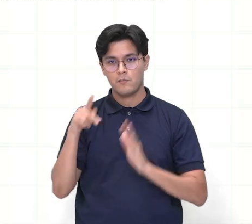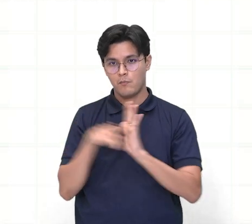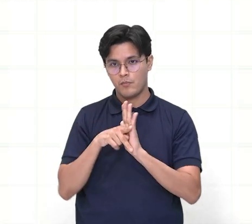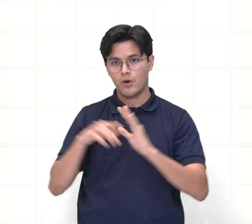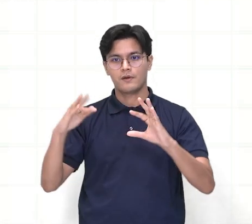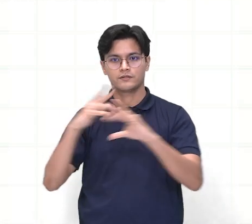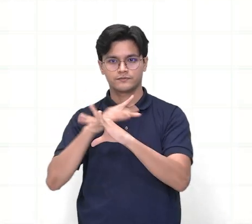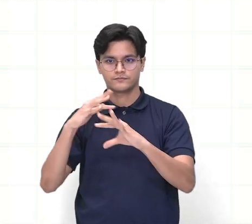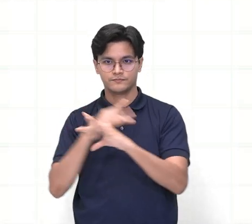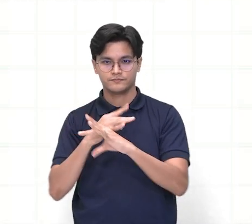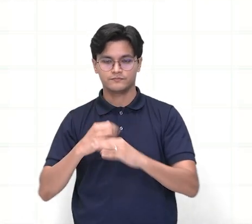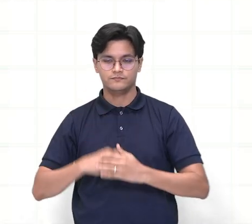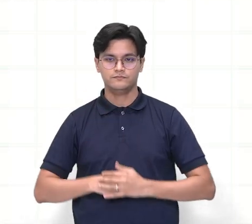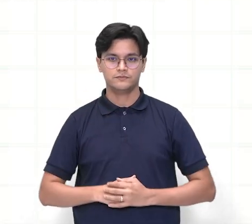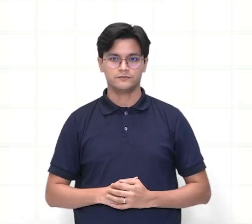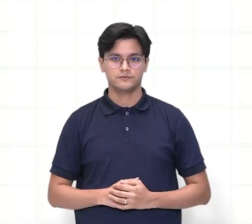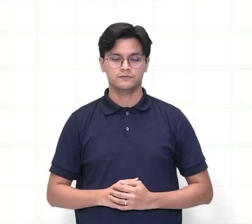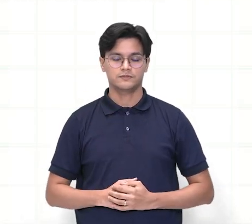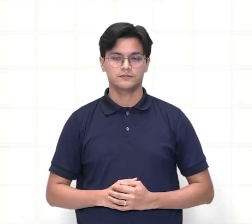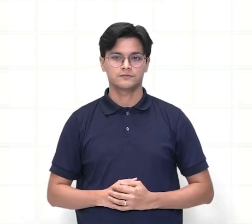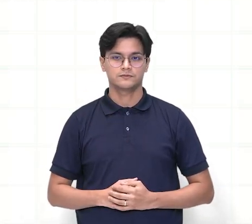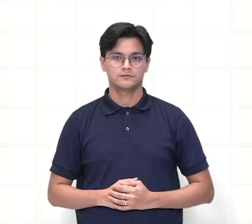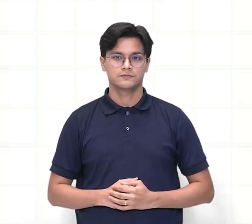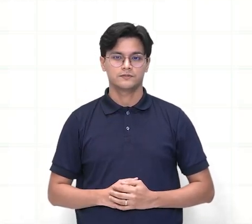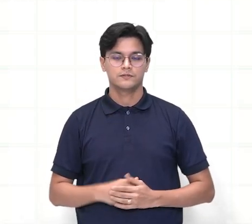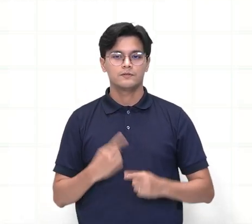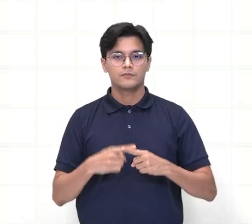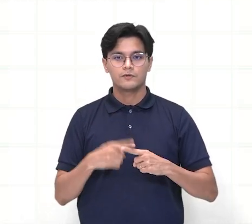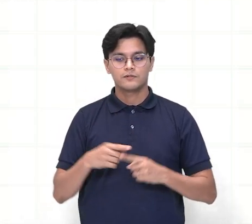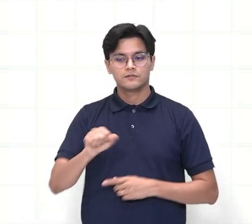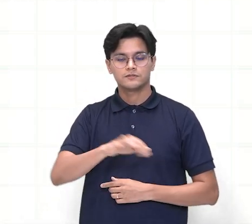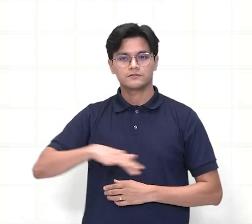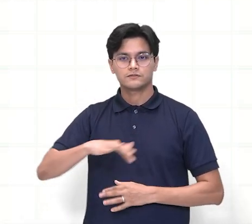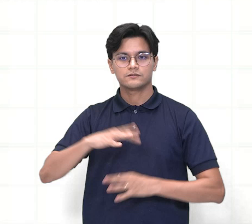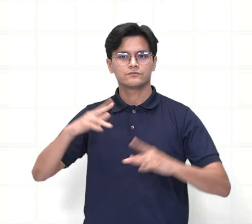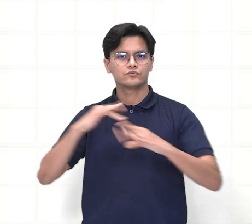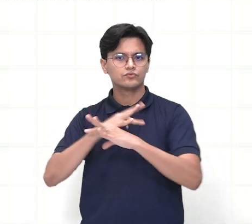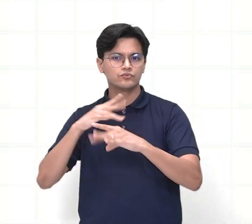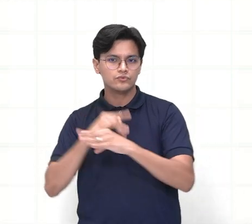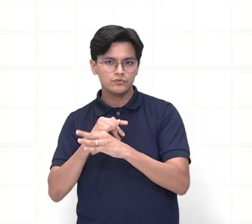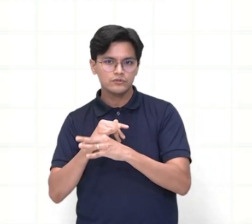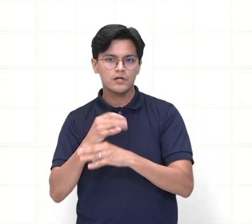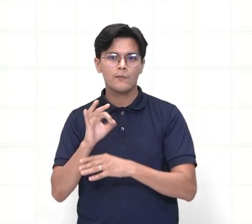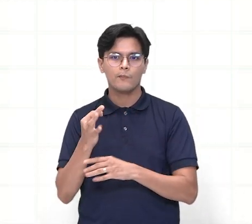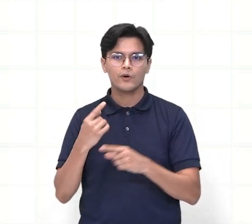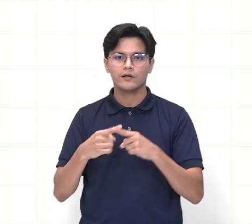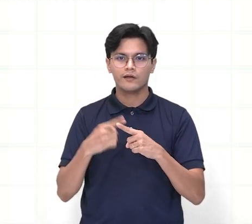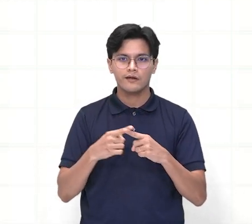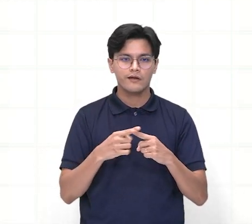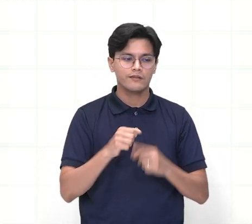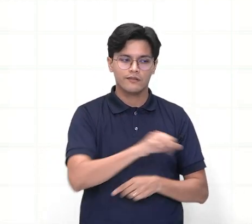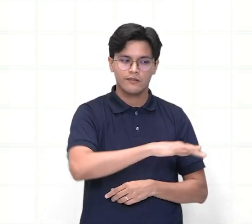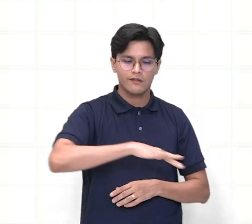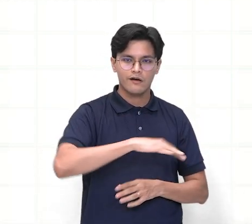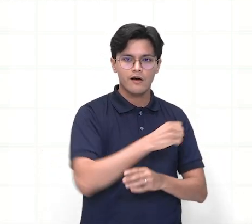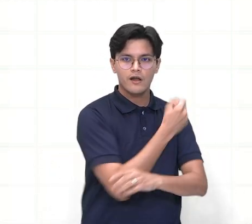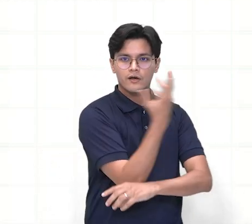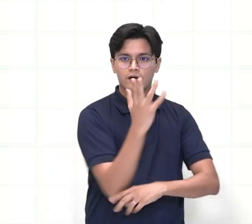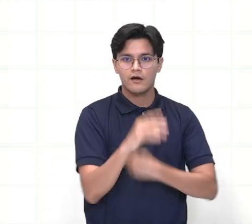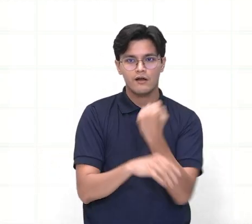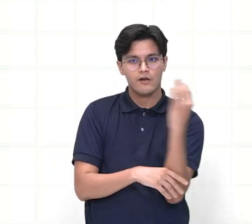urbana, certo? Porque quem mora na região de mata é transmitido também por um outro